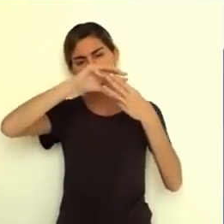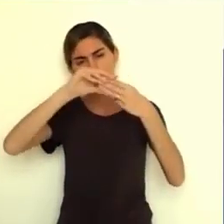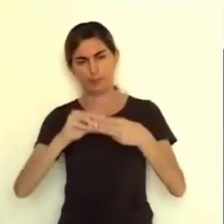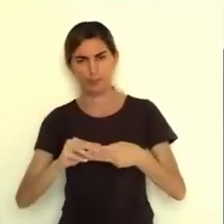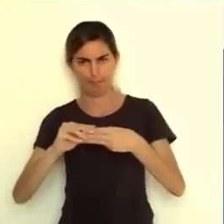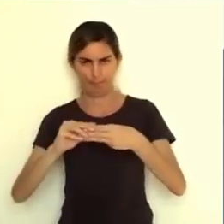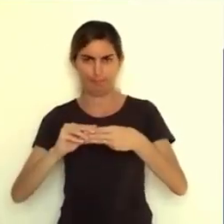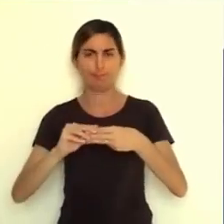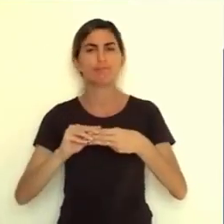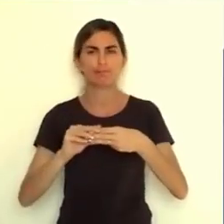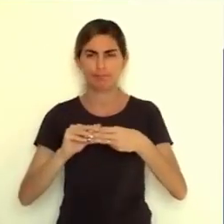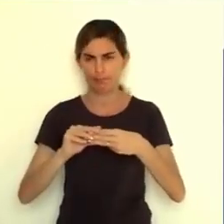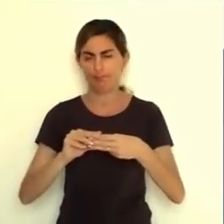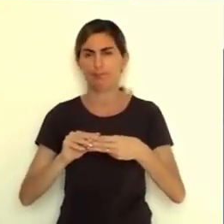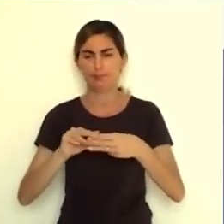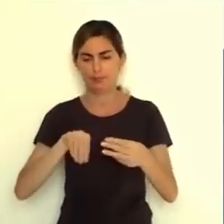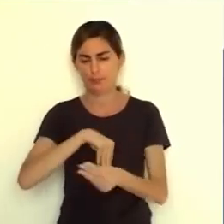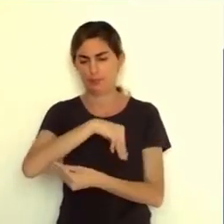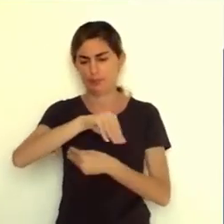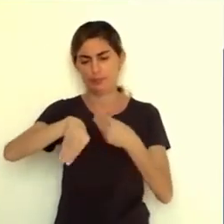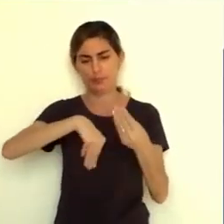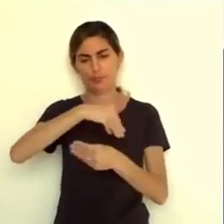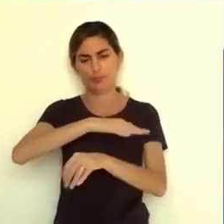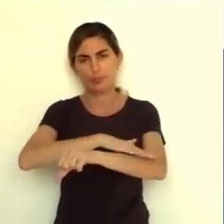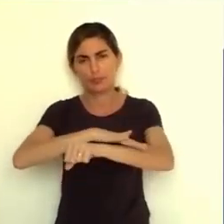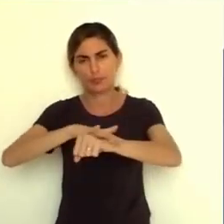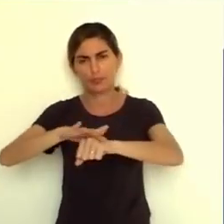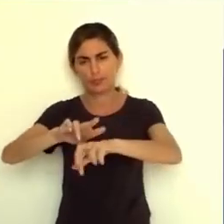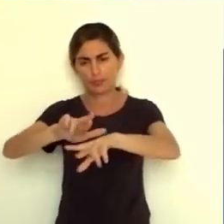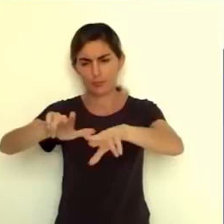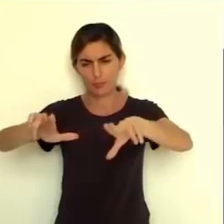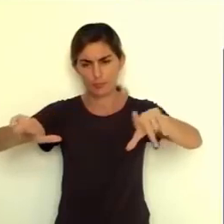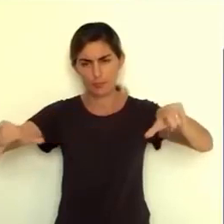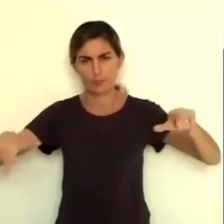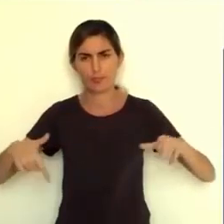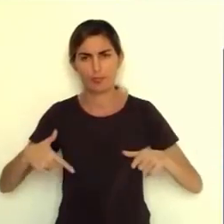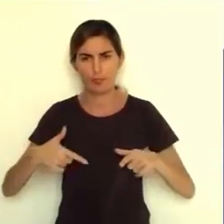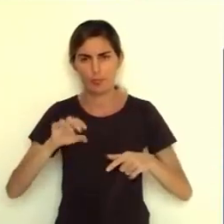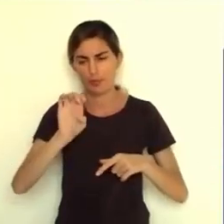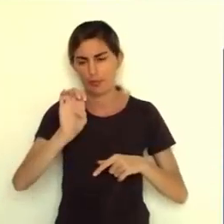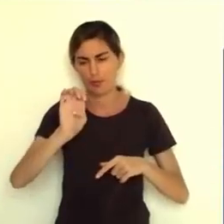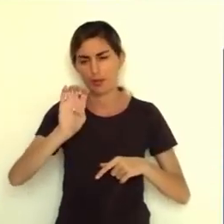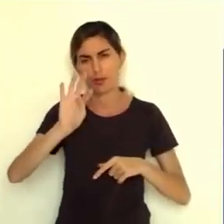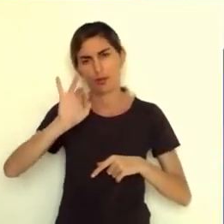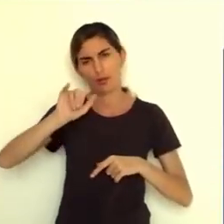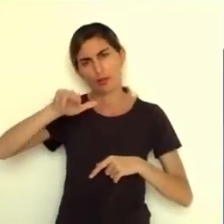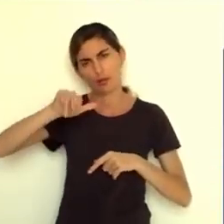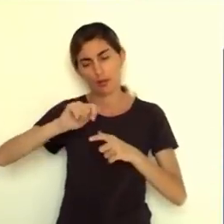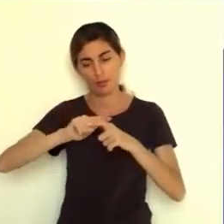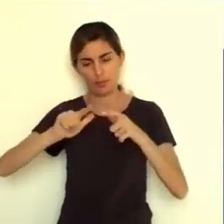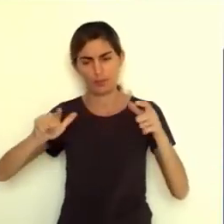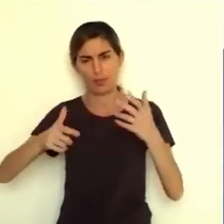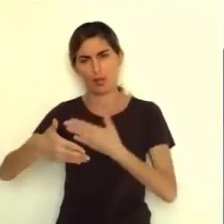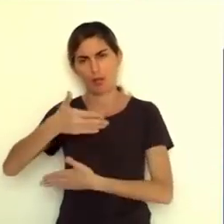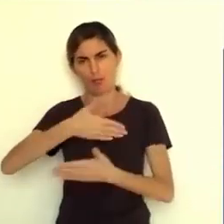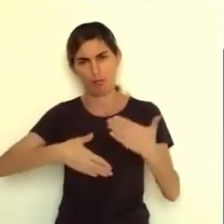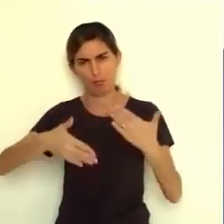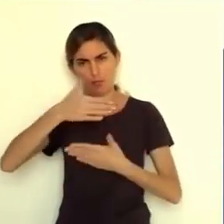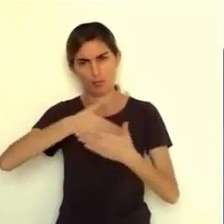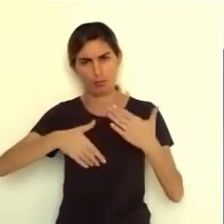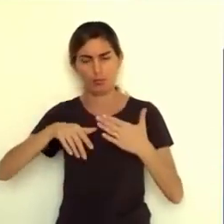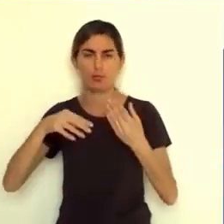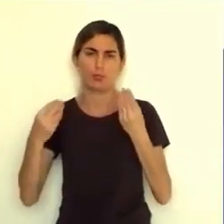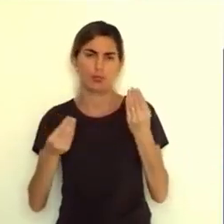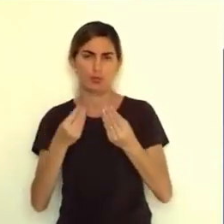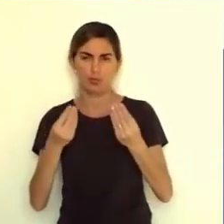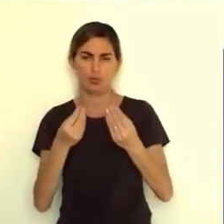europeu, né? E dessa forma uma mistura de etnias, levando em consideração que as etnias são mais abrangentes, são as relações,